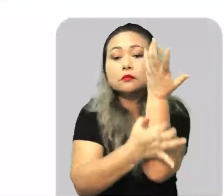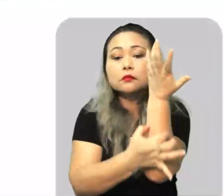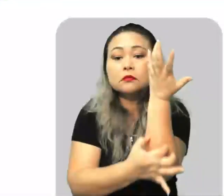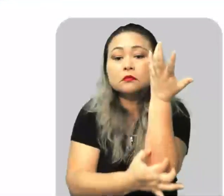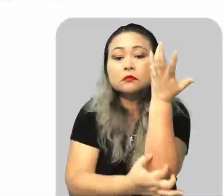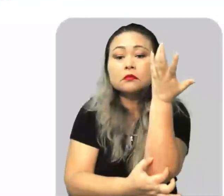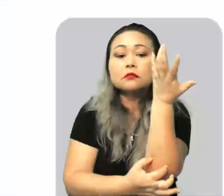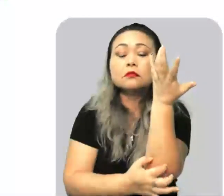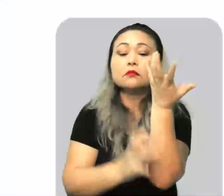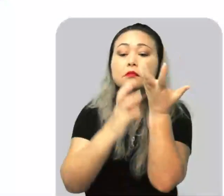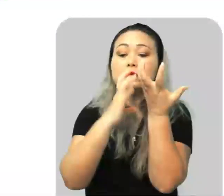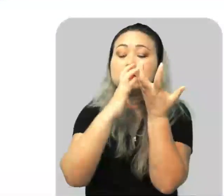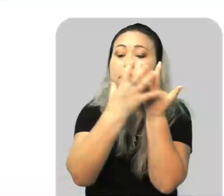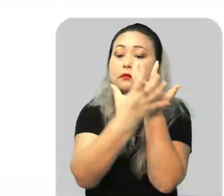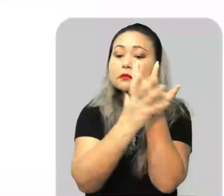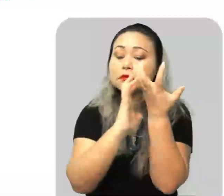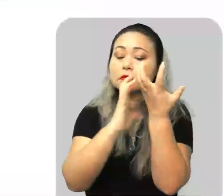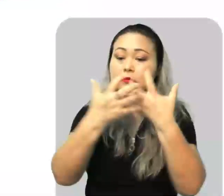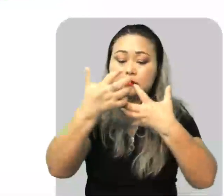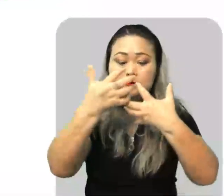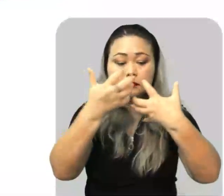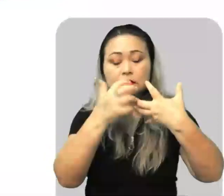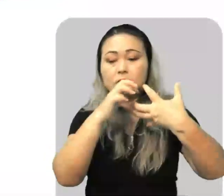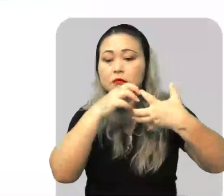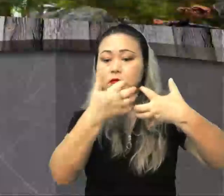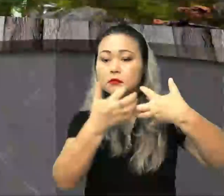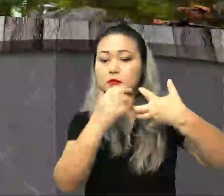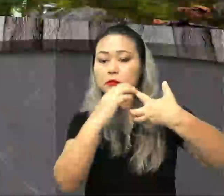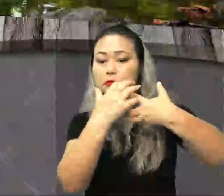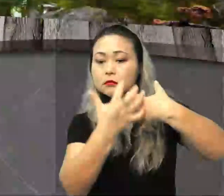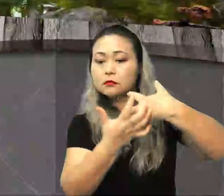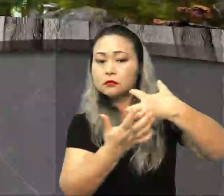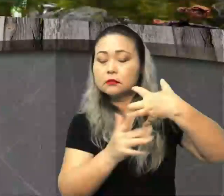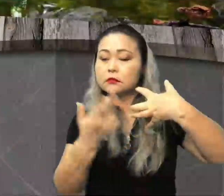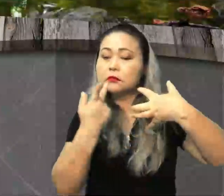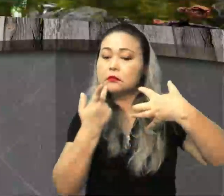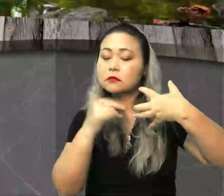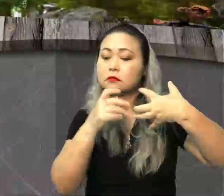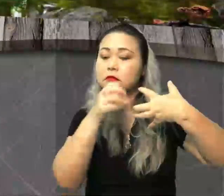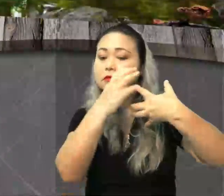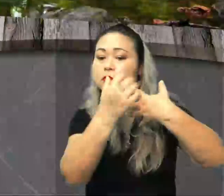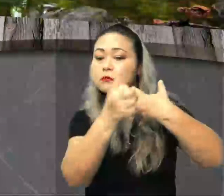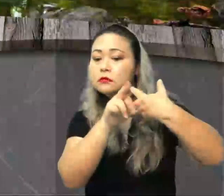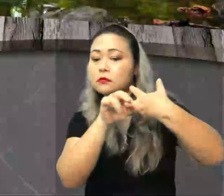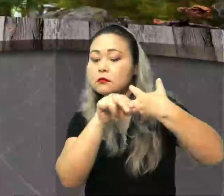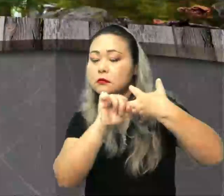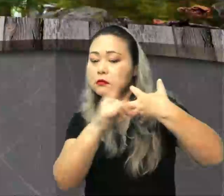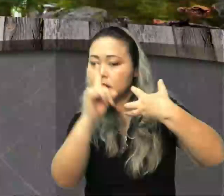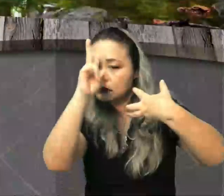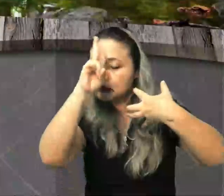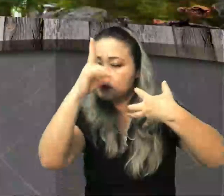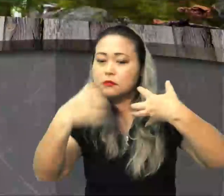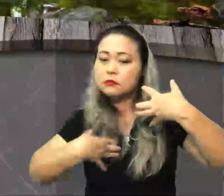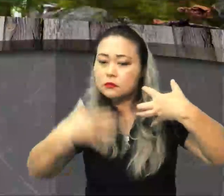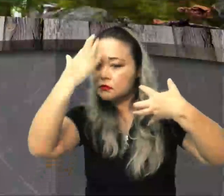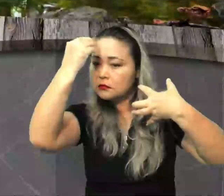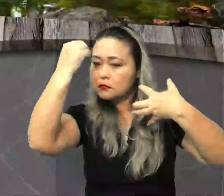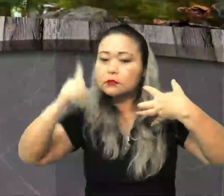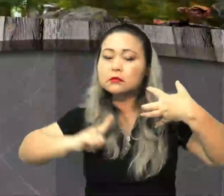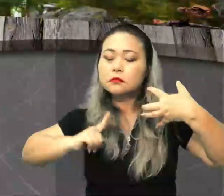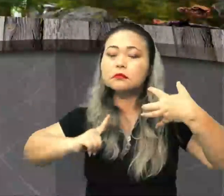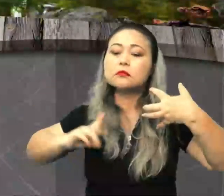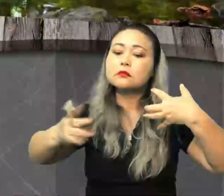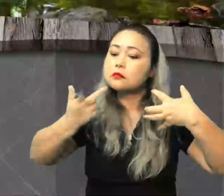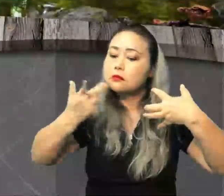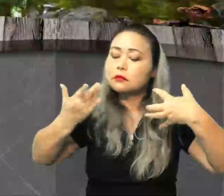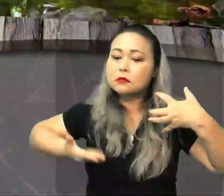presença do crânio, tá? Lembra quando a gente estava falando lá nas aulas sobre a questão dos primatas, né? A evolução dos primatas lá,